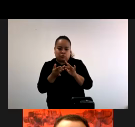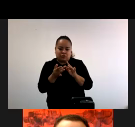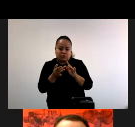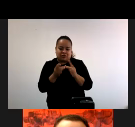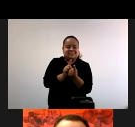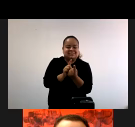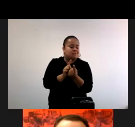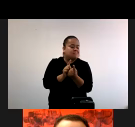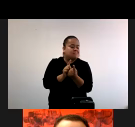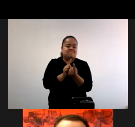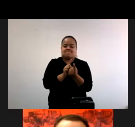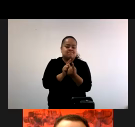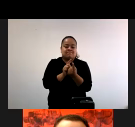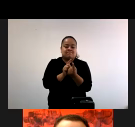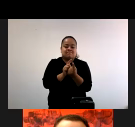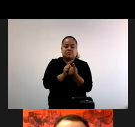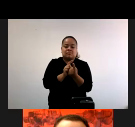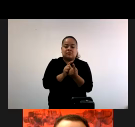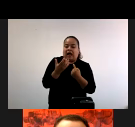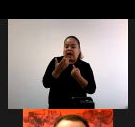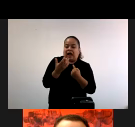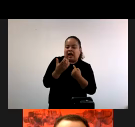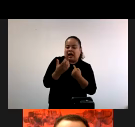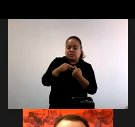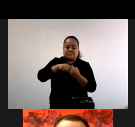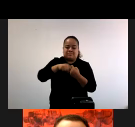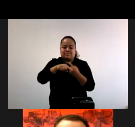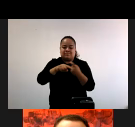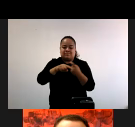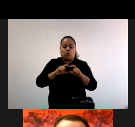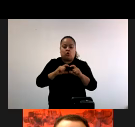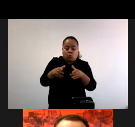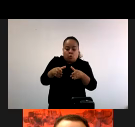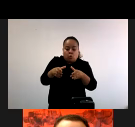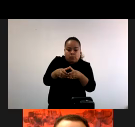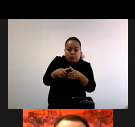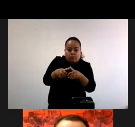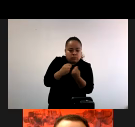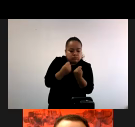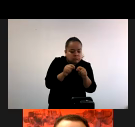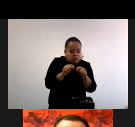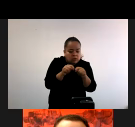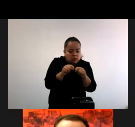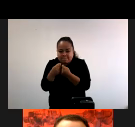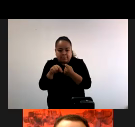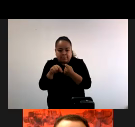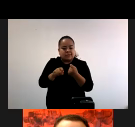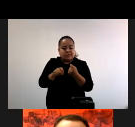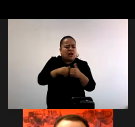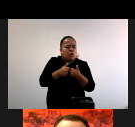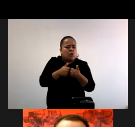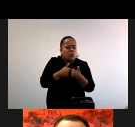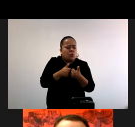e existem muitos tipos de redes dentro da população, que pode ser nas redes